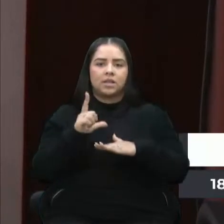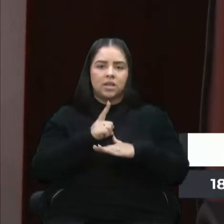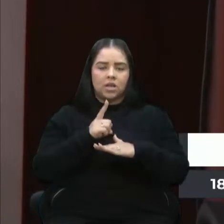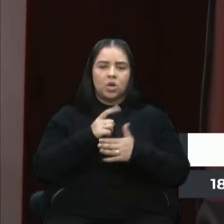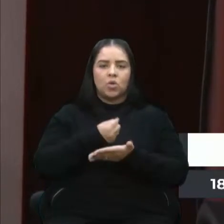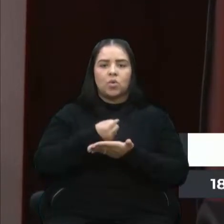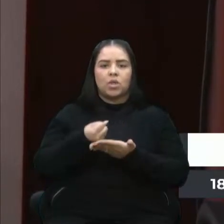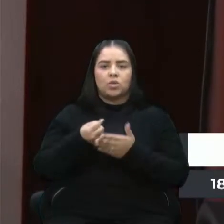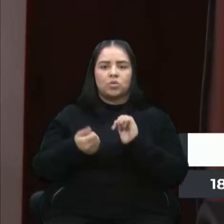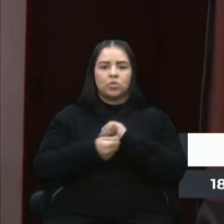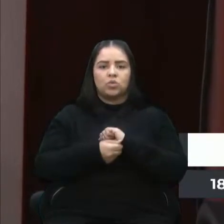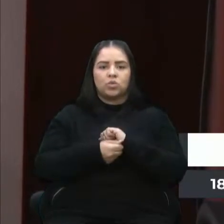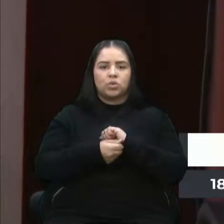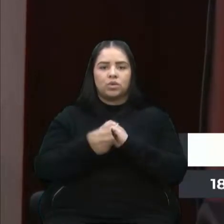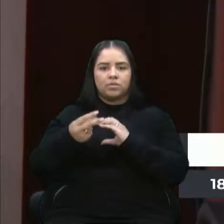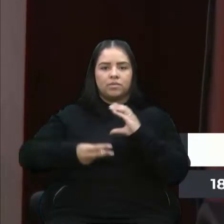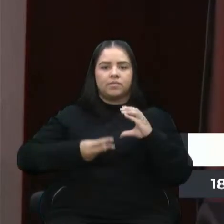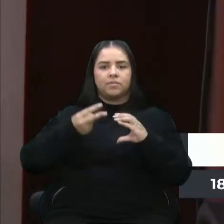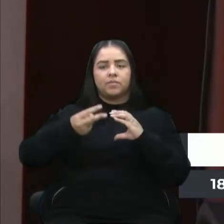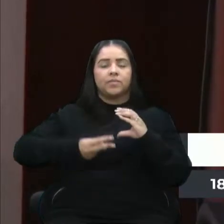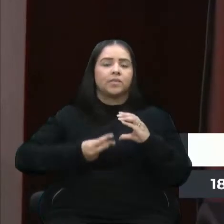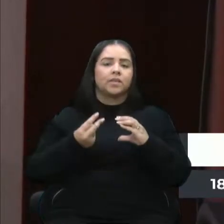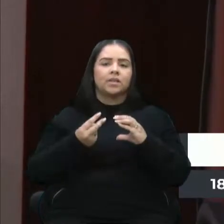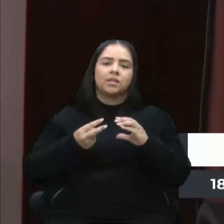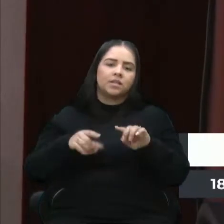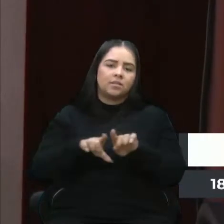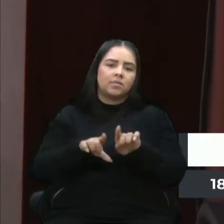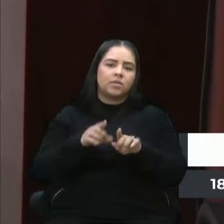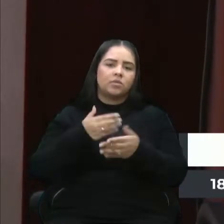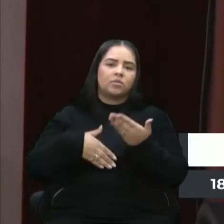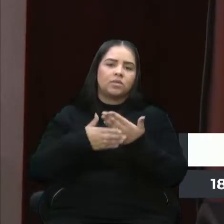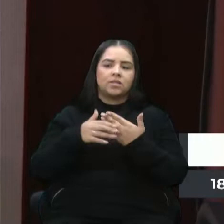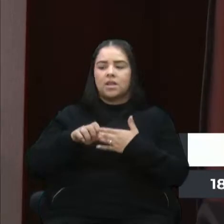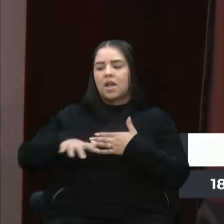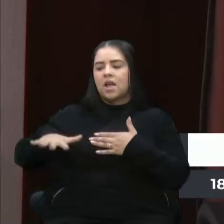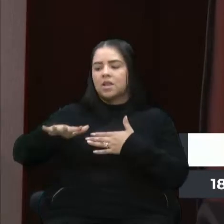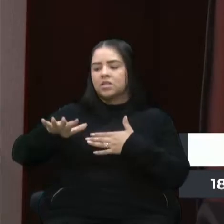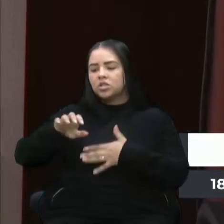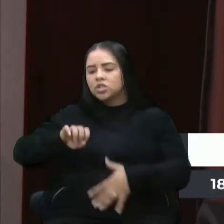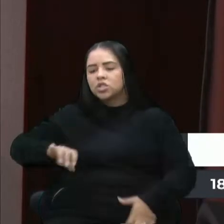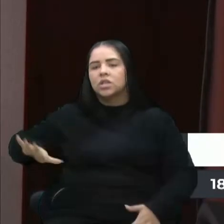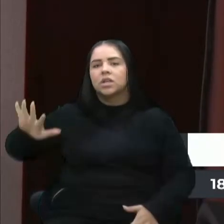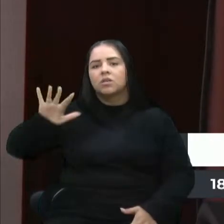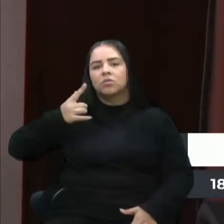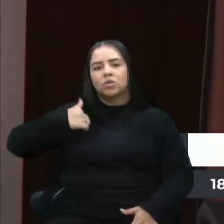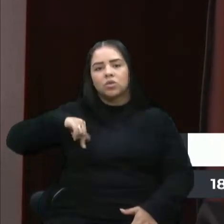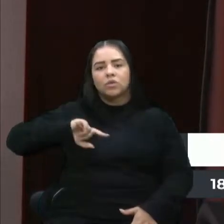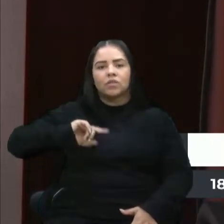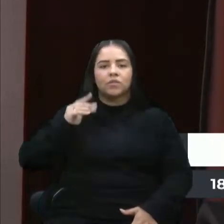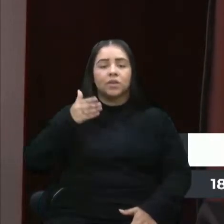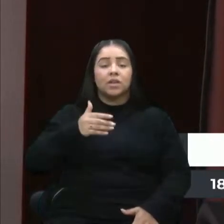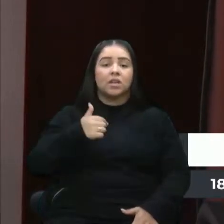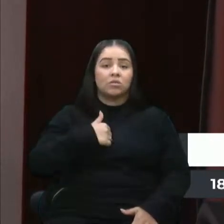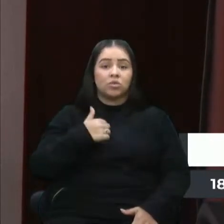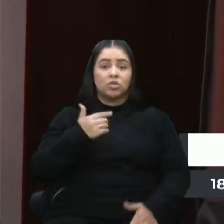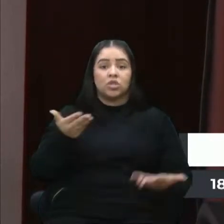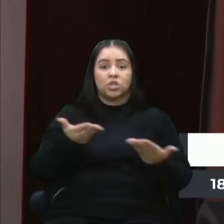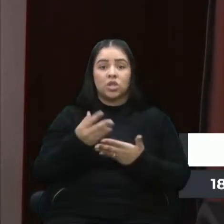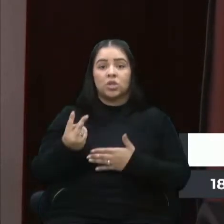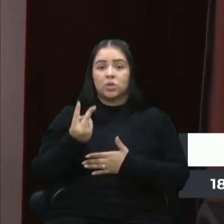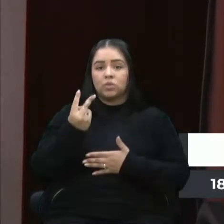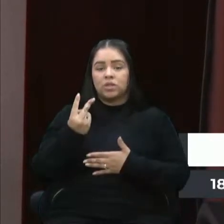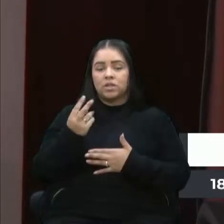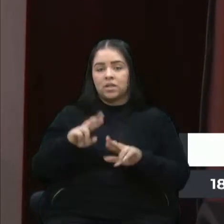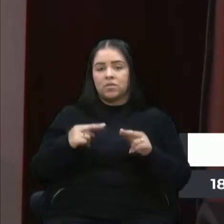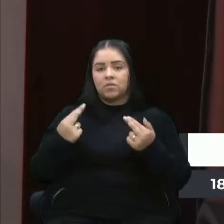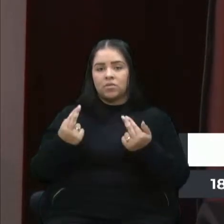a Câmara, né? Com o setor público em geral. Então, nós já viemos aqui, eu já fiz 2 reuniões com as terceirizadas